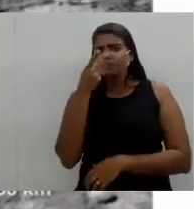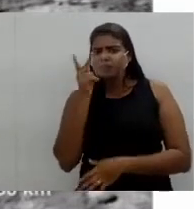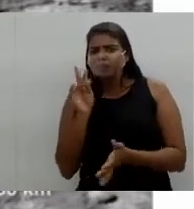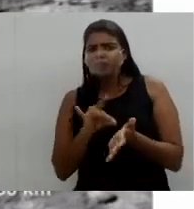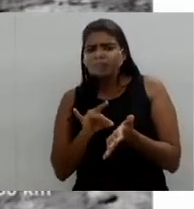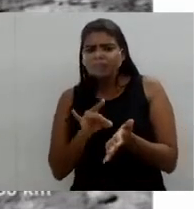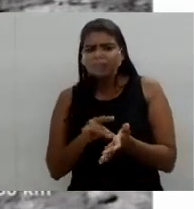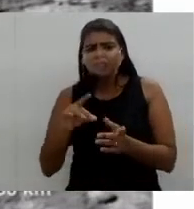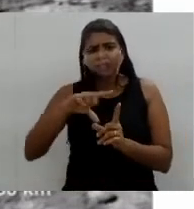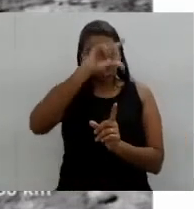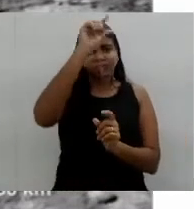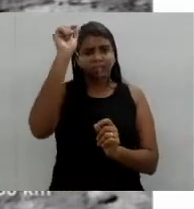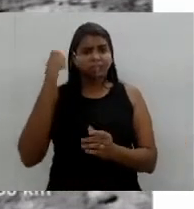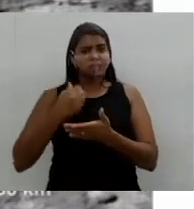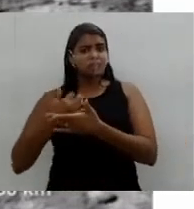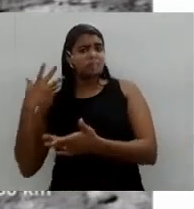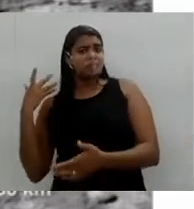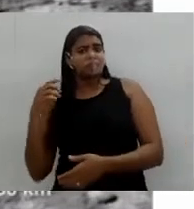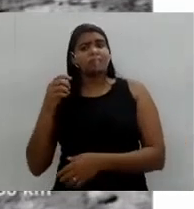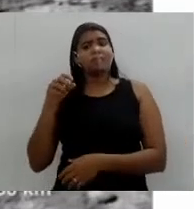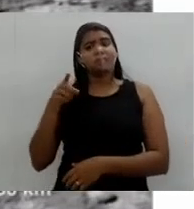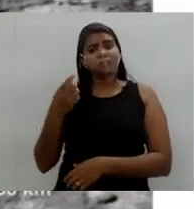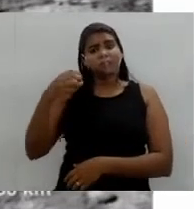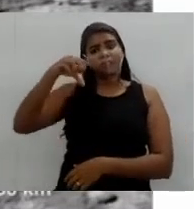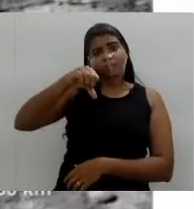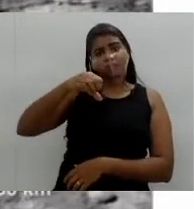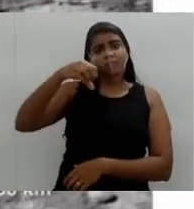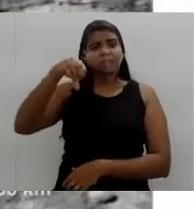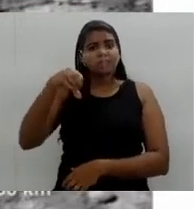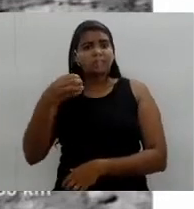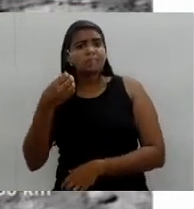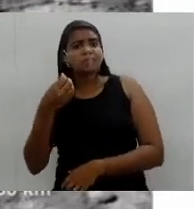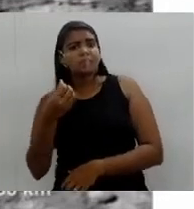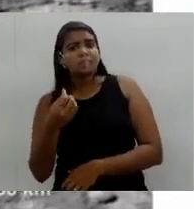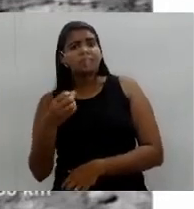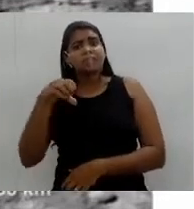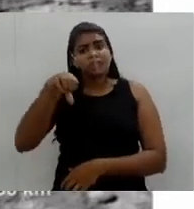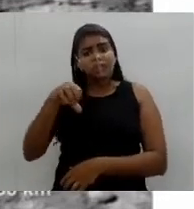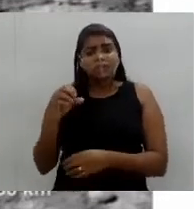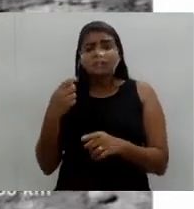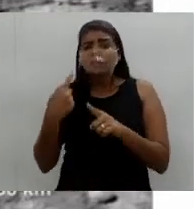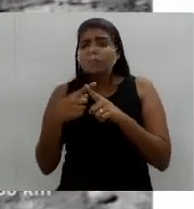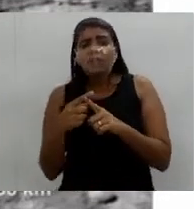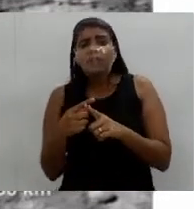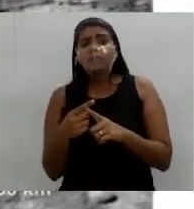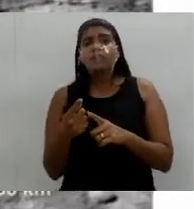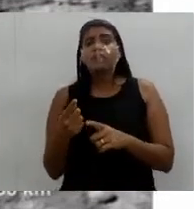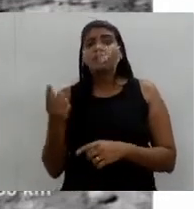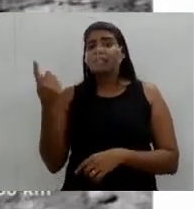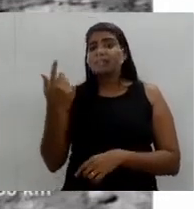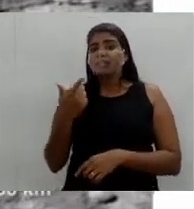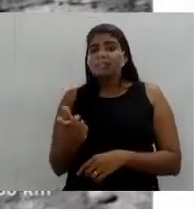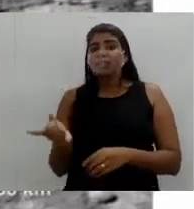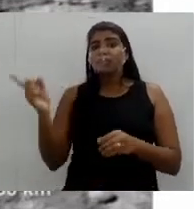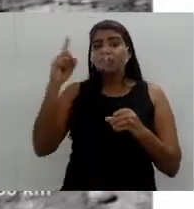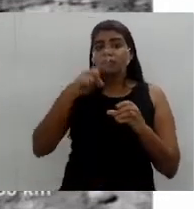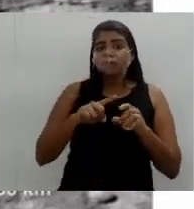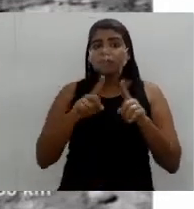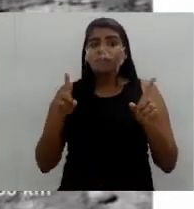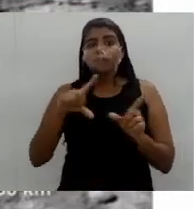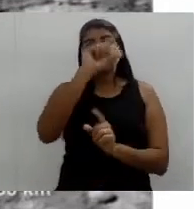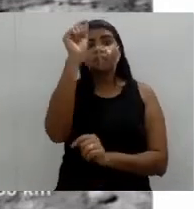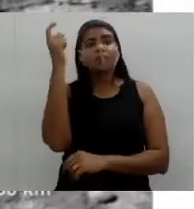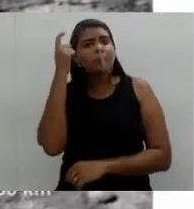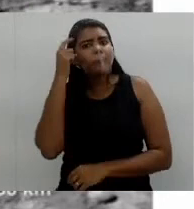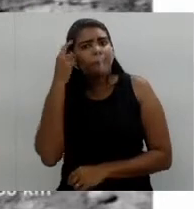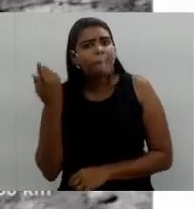em 1969, fez todas essas missões, por que ele não voltou mais lá, né? São questões para a gente pensar